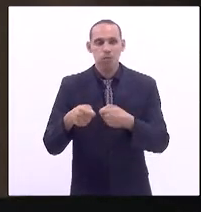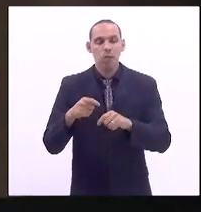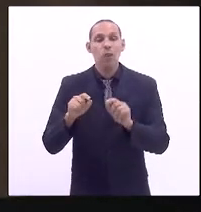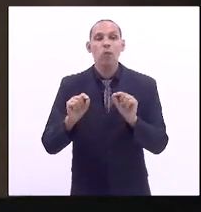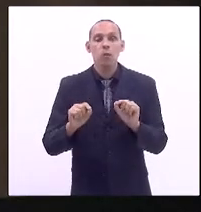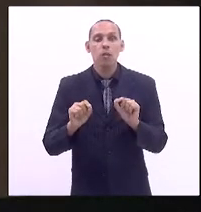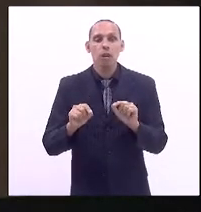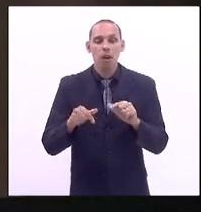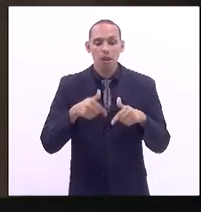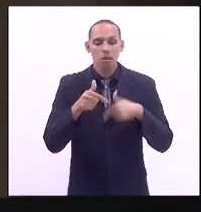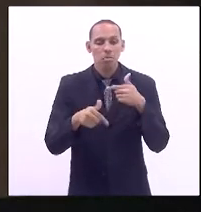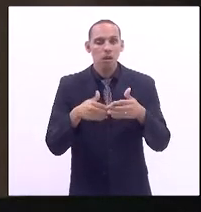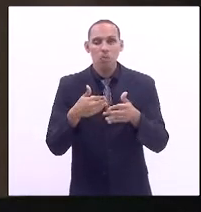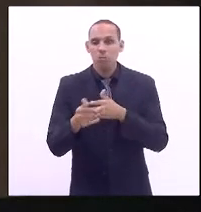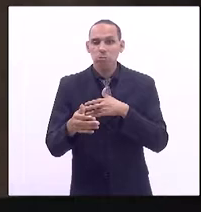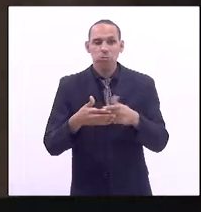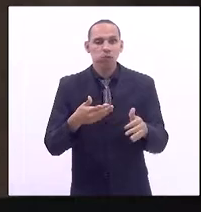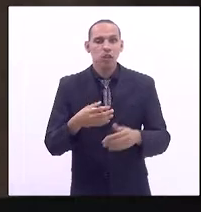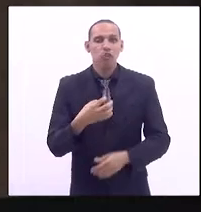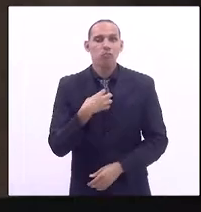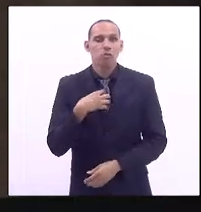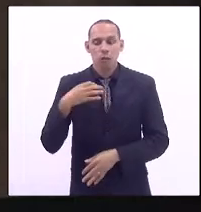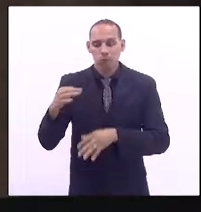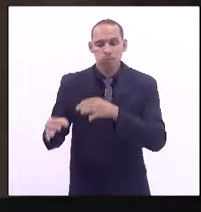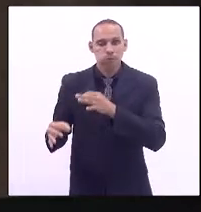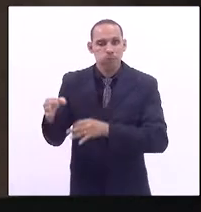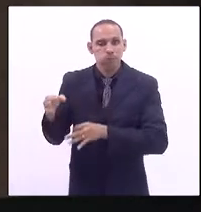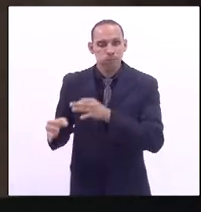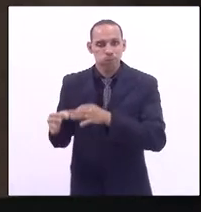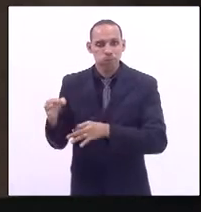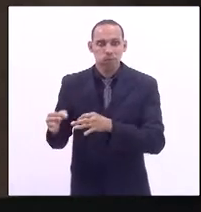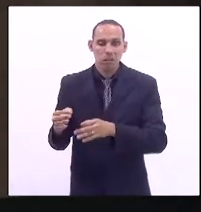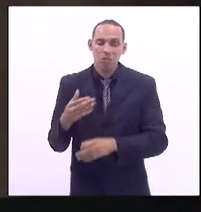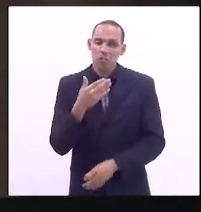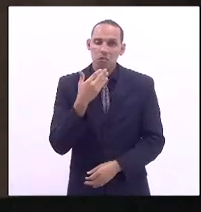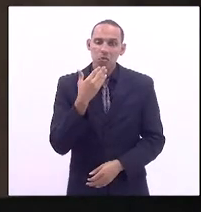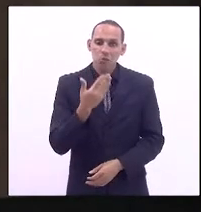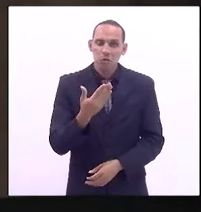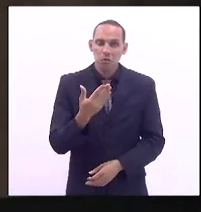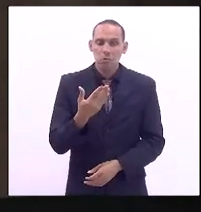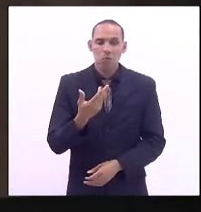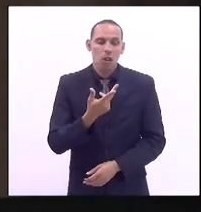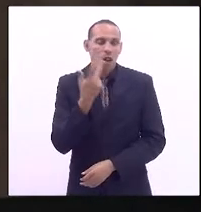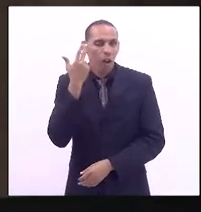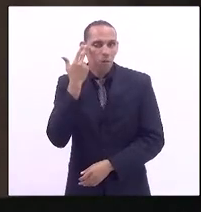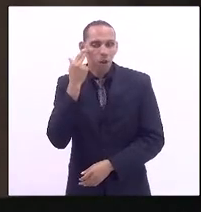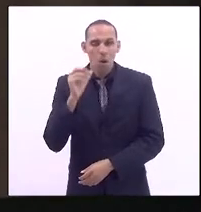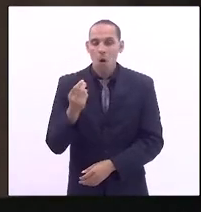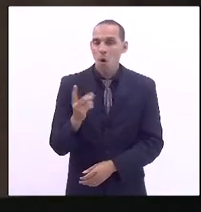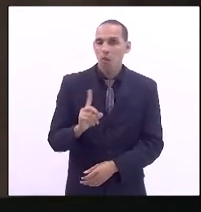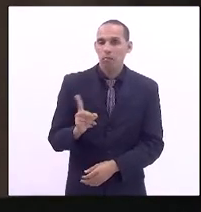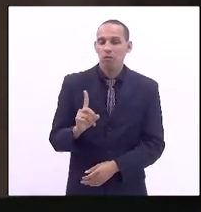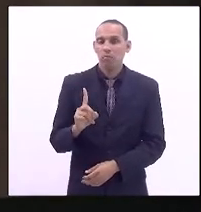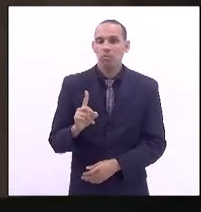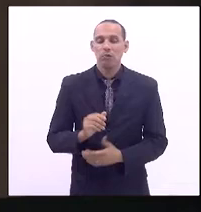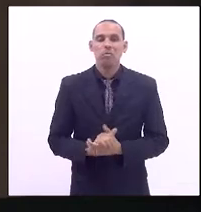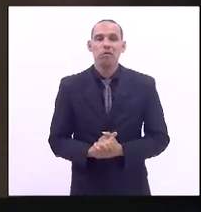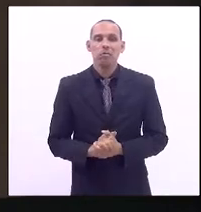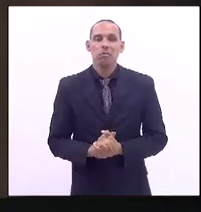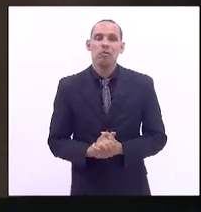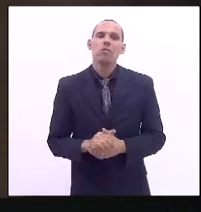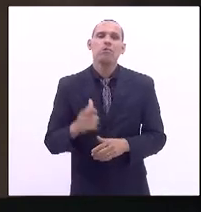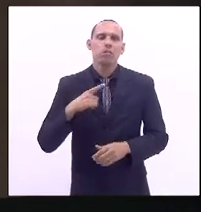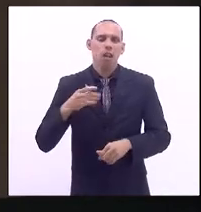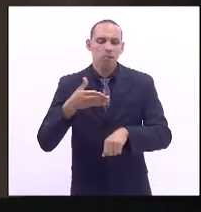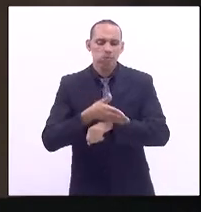emprego de quaisquer forma jurídica jurídicas típicas ou atípicas com os em para a participação